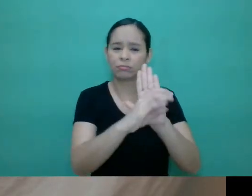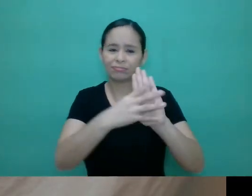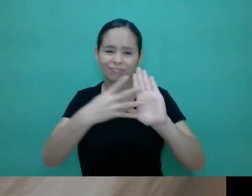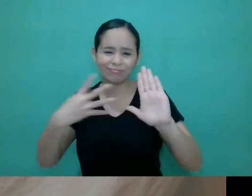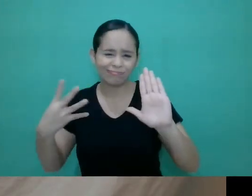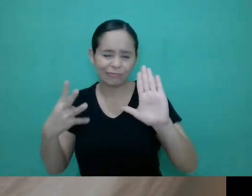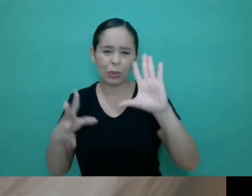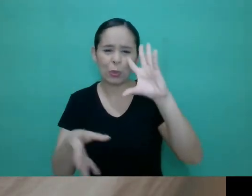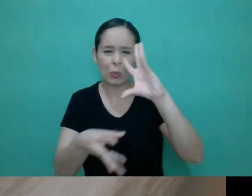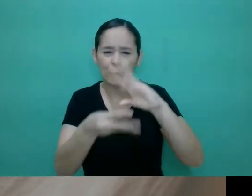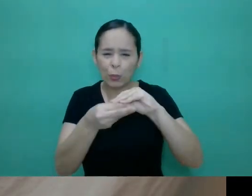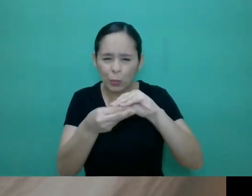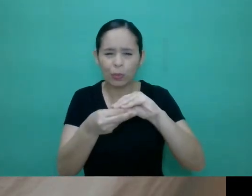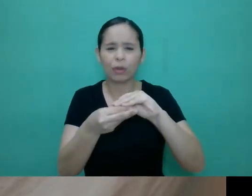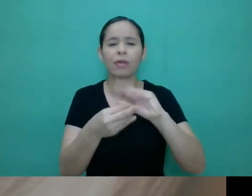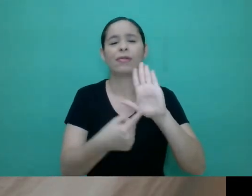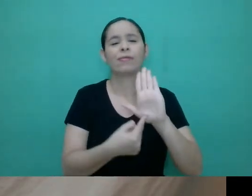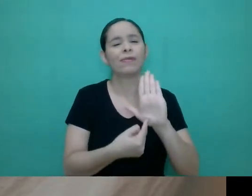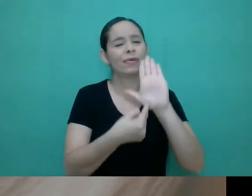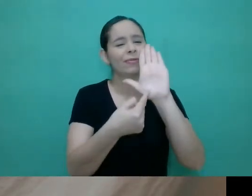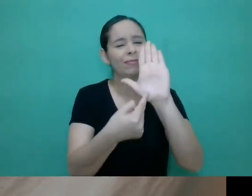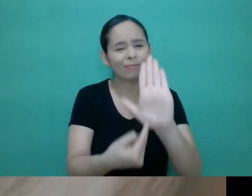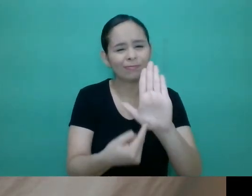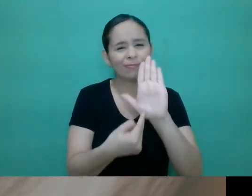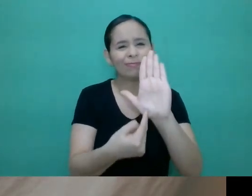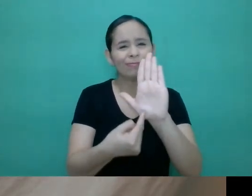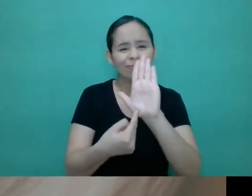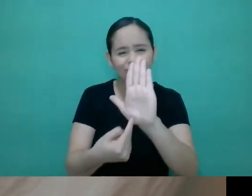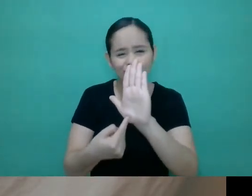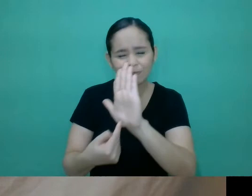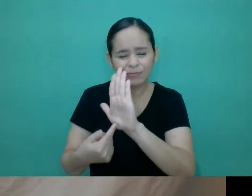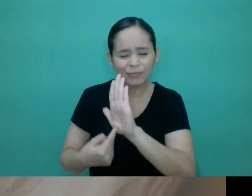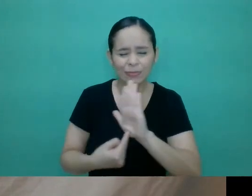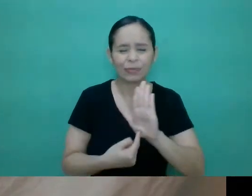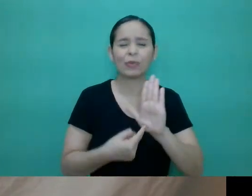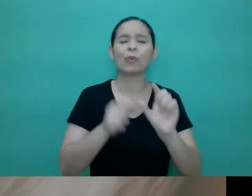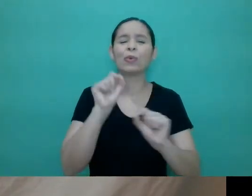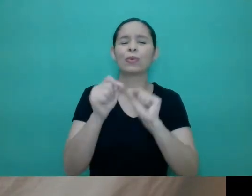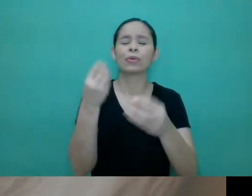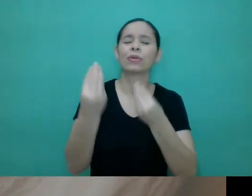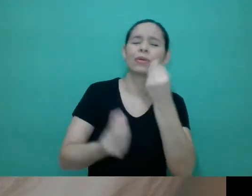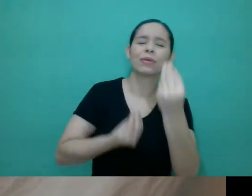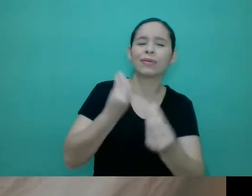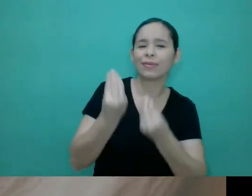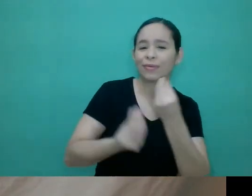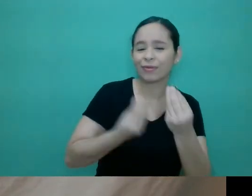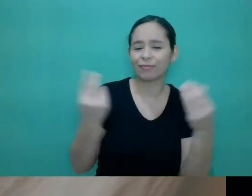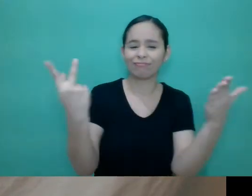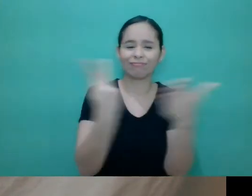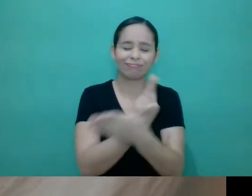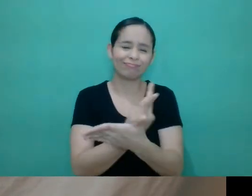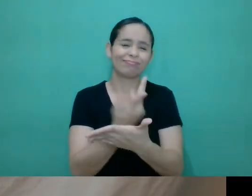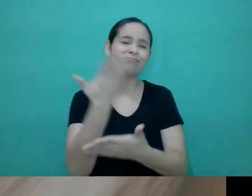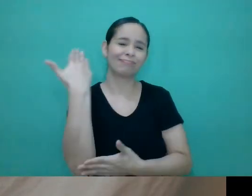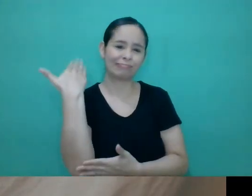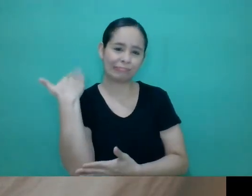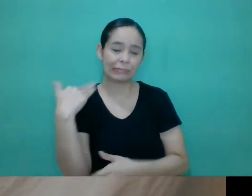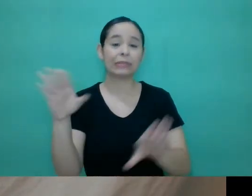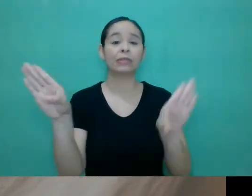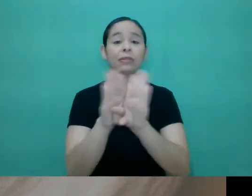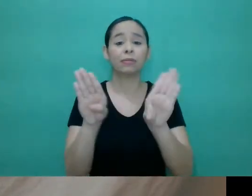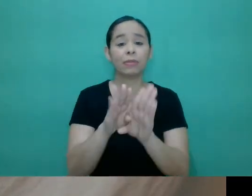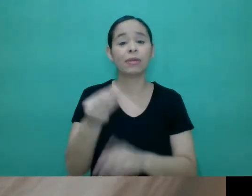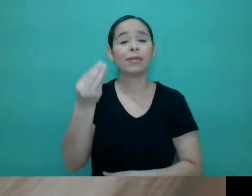autor vai lançar um olhar mais humano, né, sobre o elemento crioulo ali na Guiana Francesa, e ele